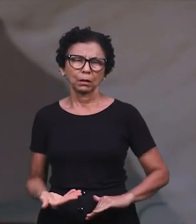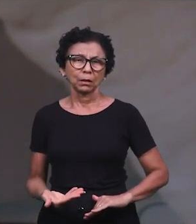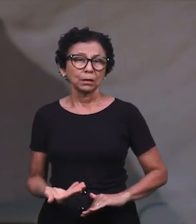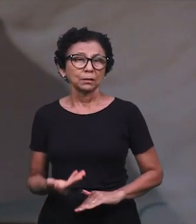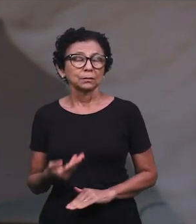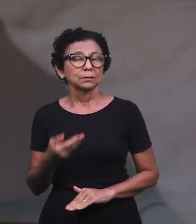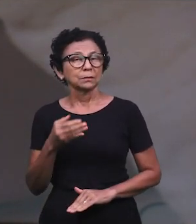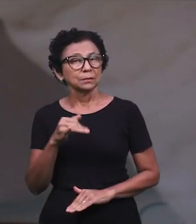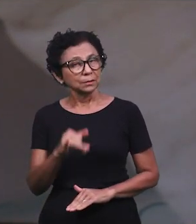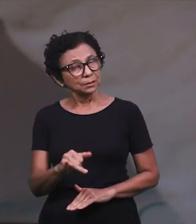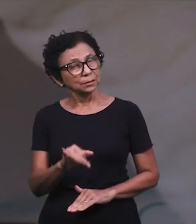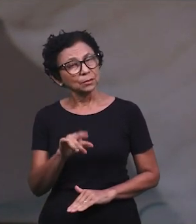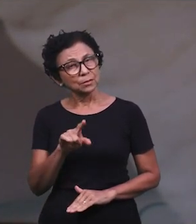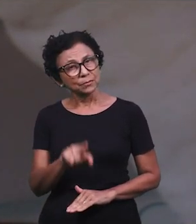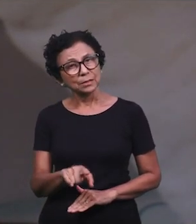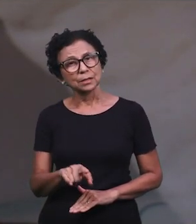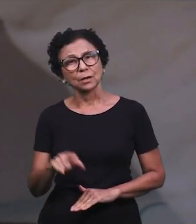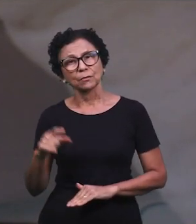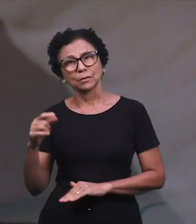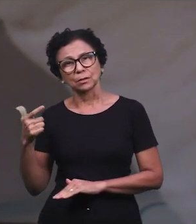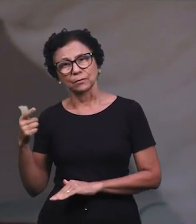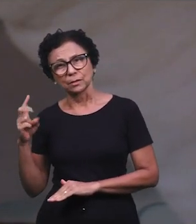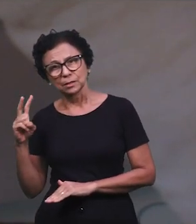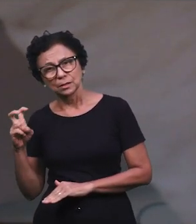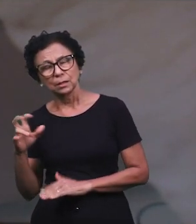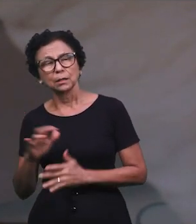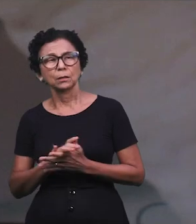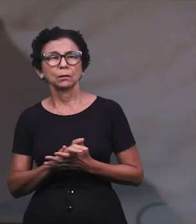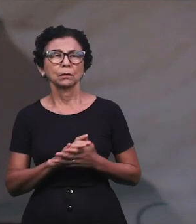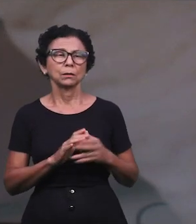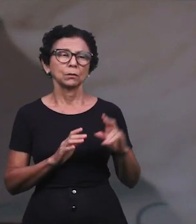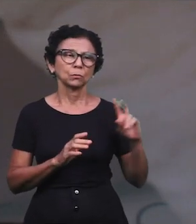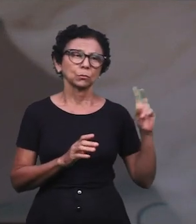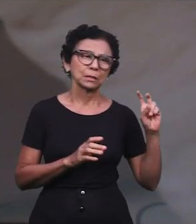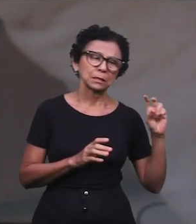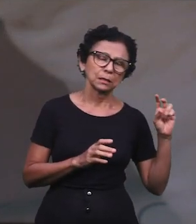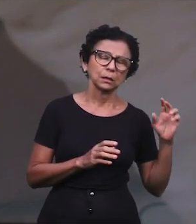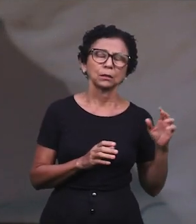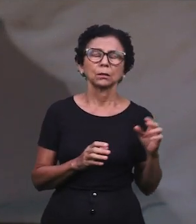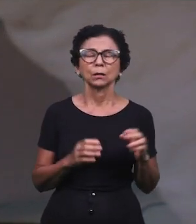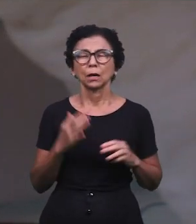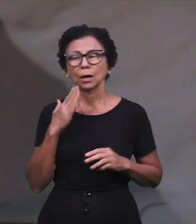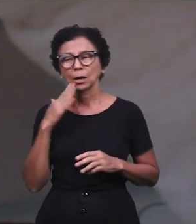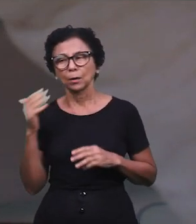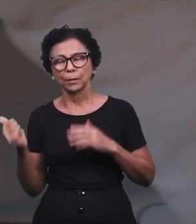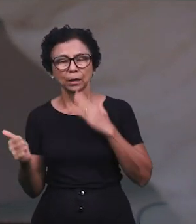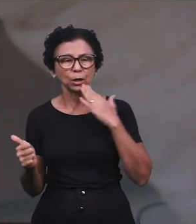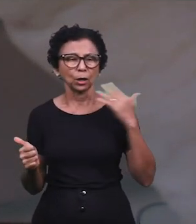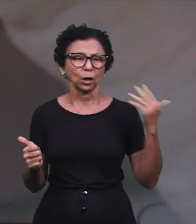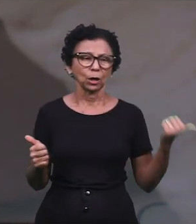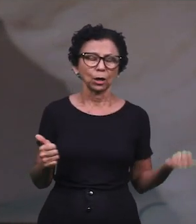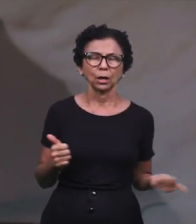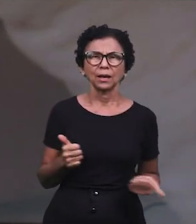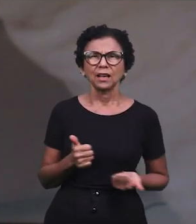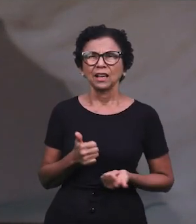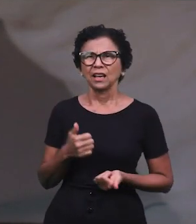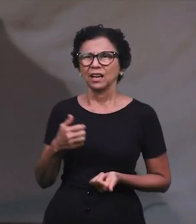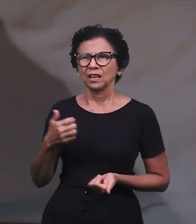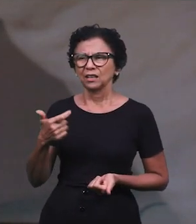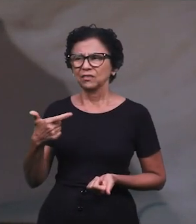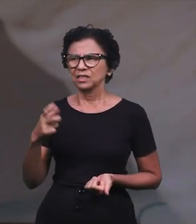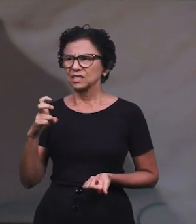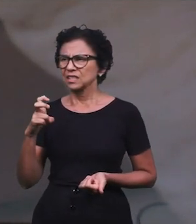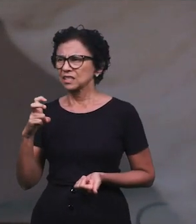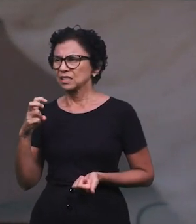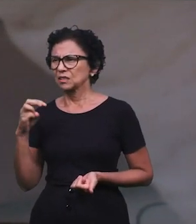sua retenção, que a sua atenção vai ficar num nível mais alto, tudo bem? Se você fala assim, eu consigo 25 minutos, eu achei pouco,